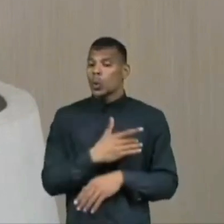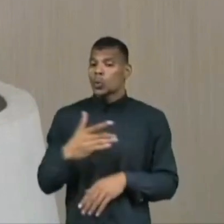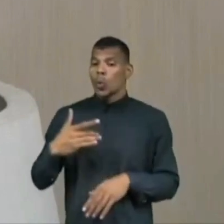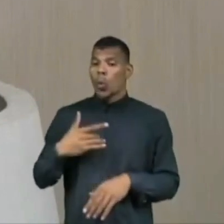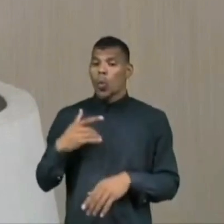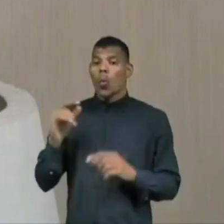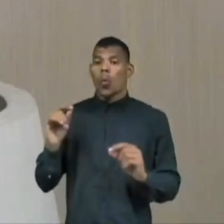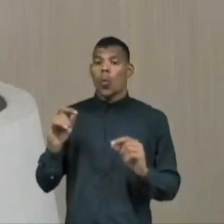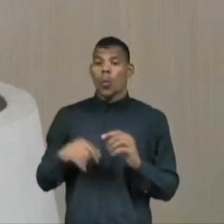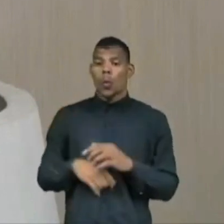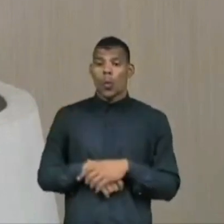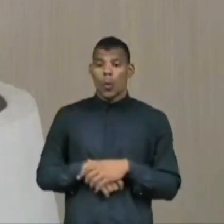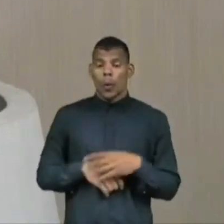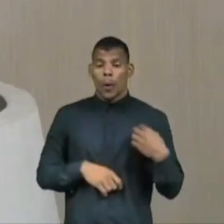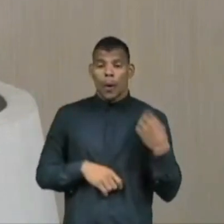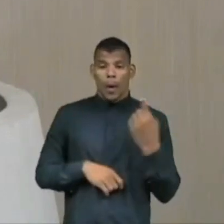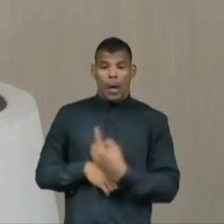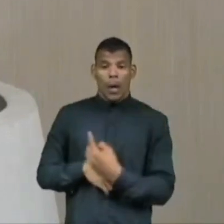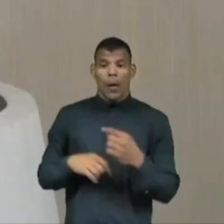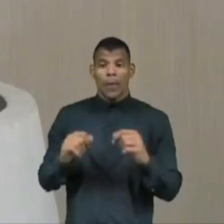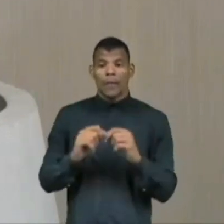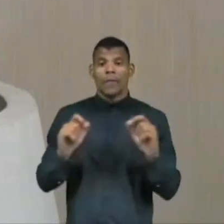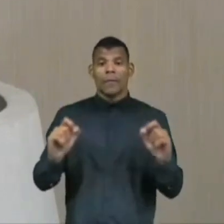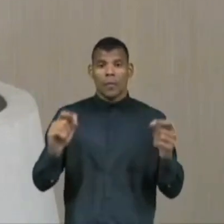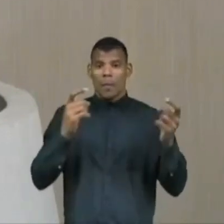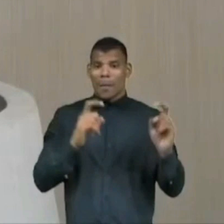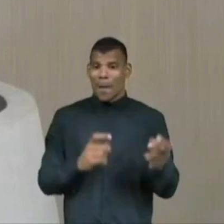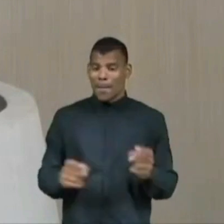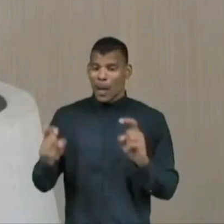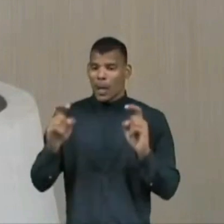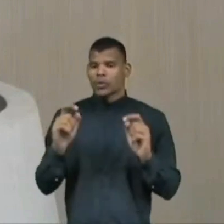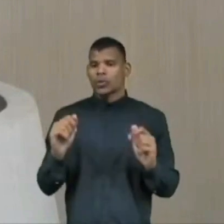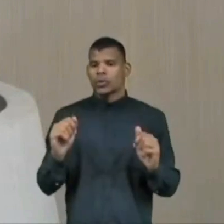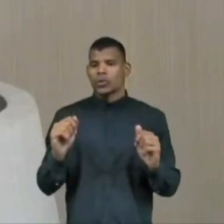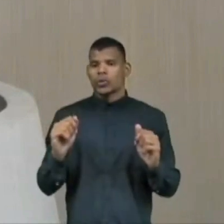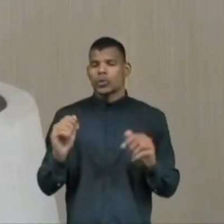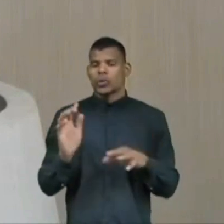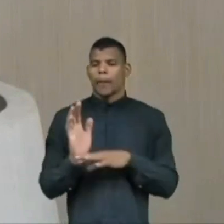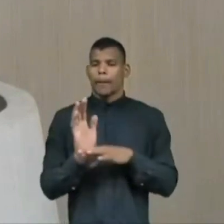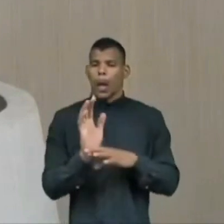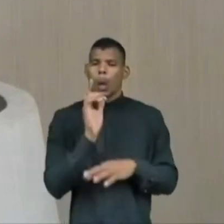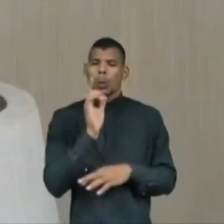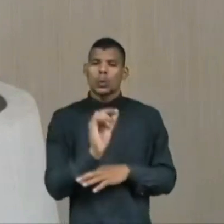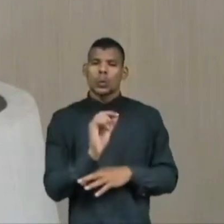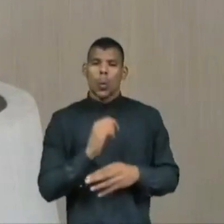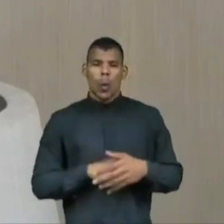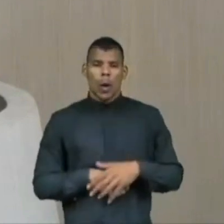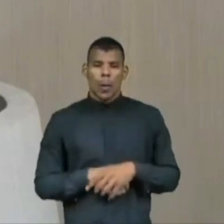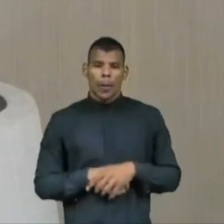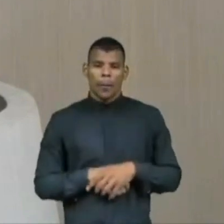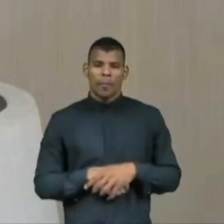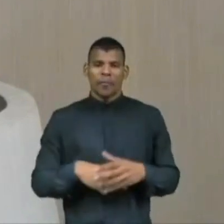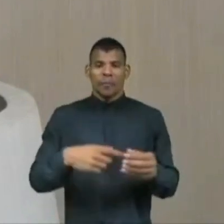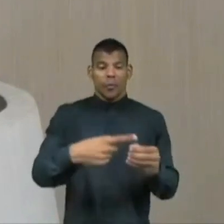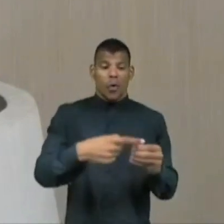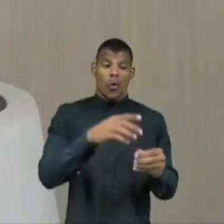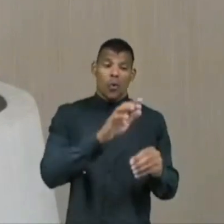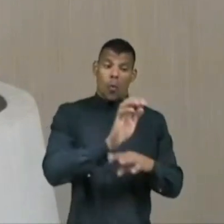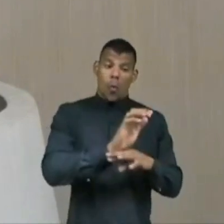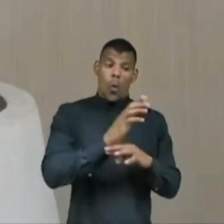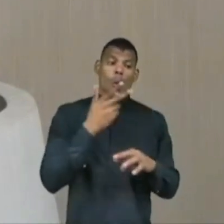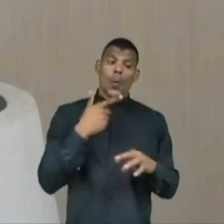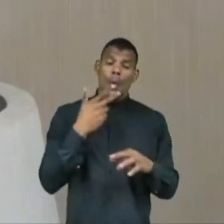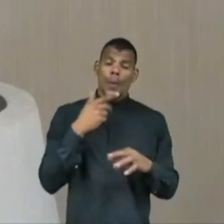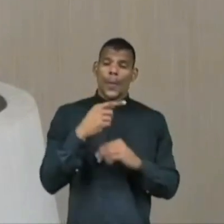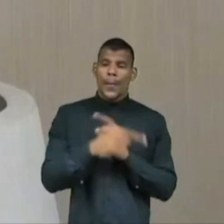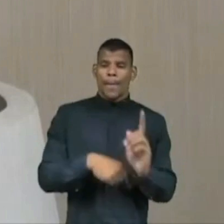que nós façamos um grande debate em favor do interior do estado e